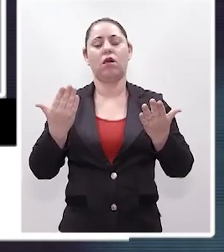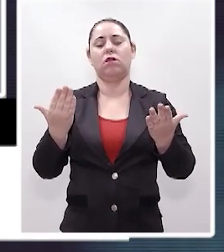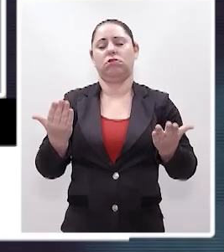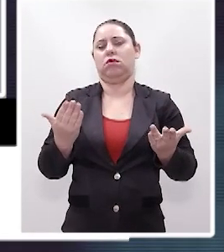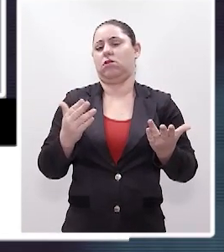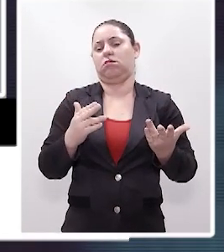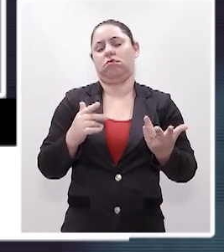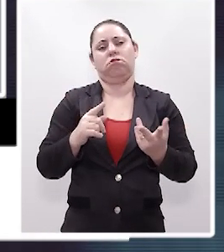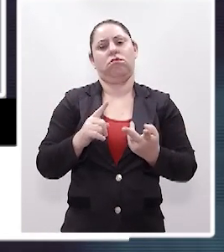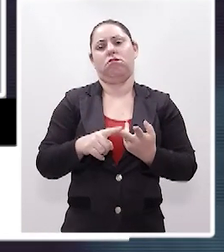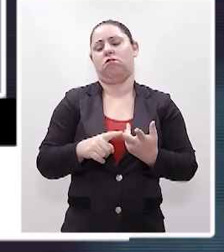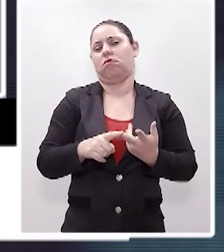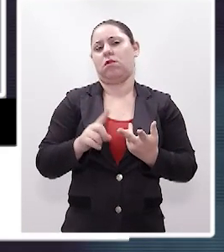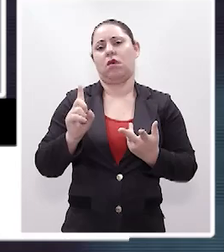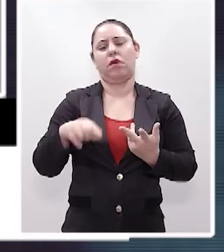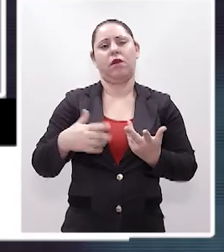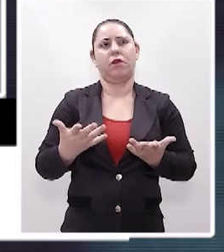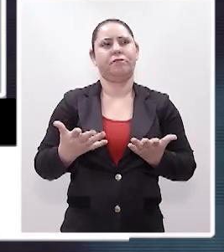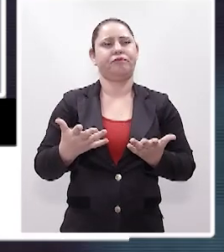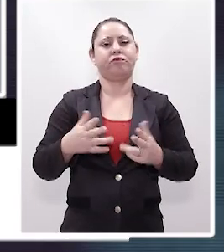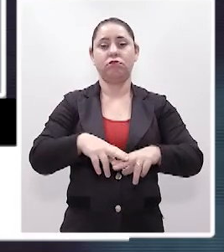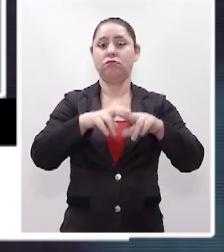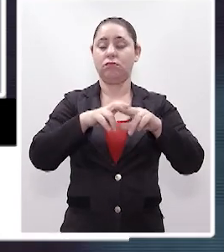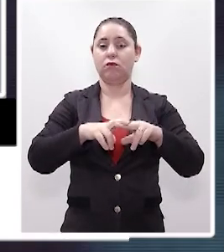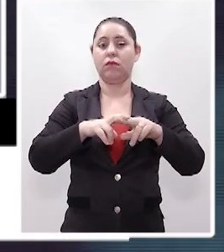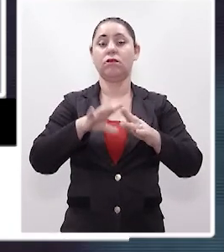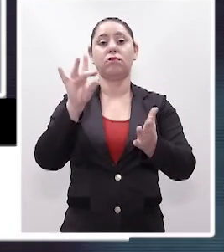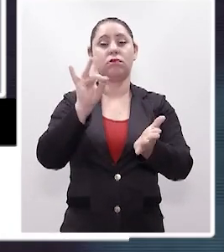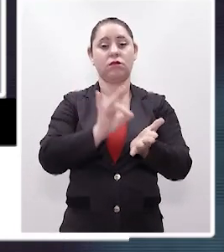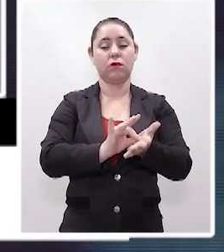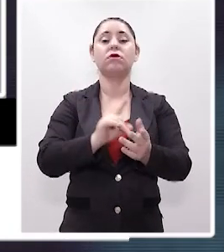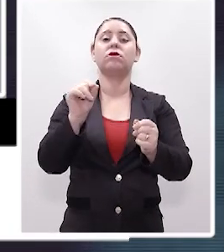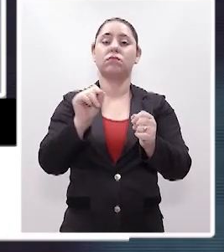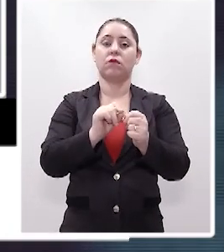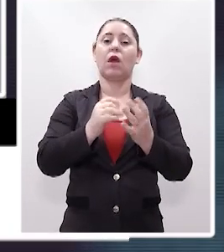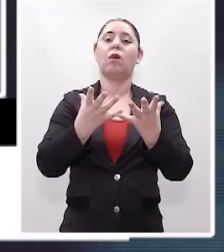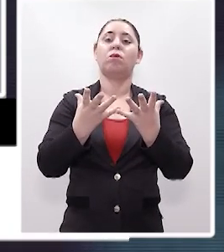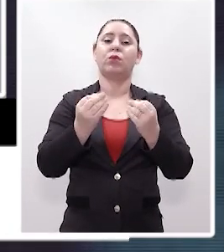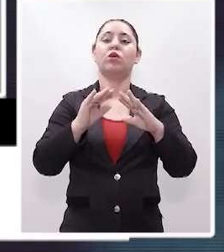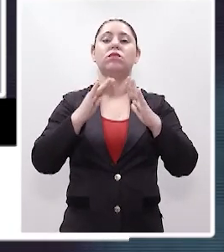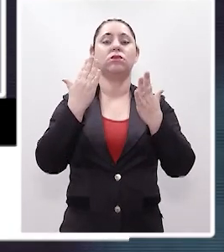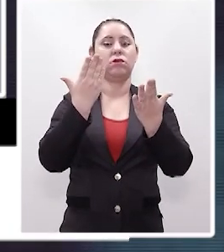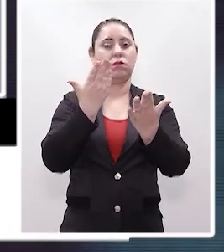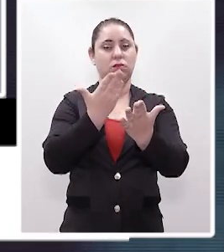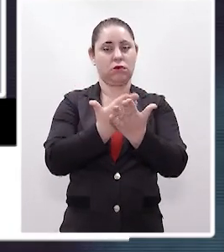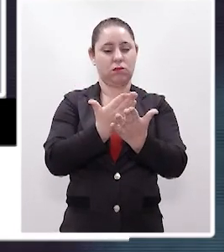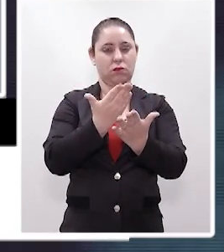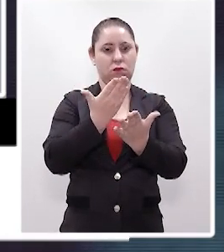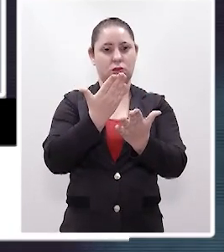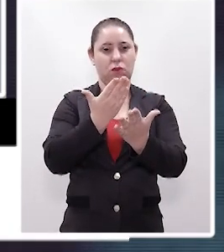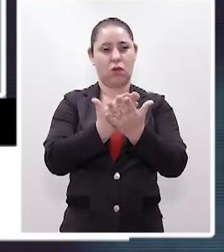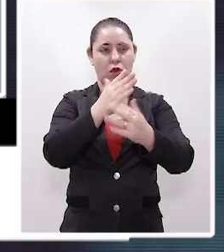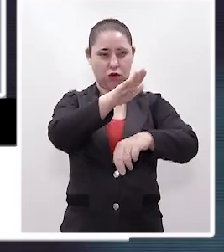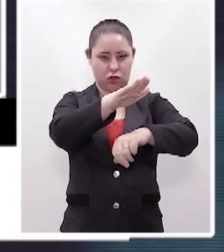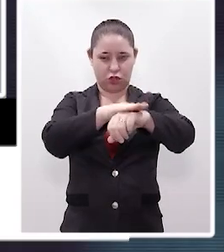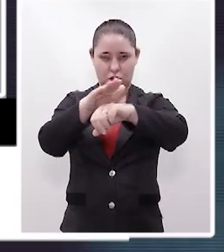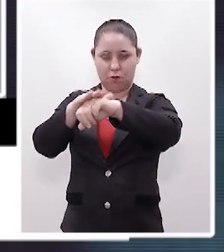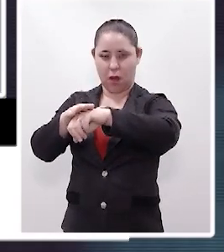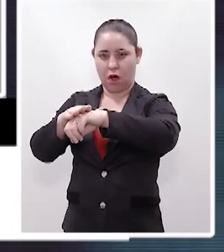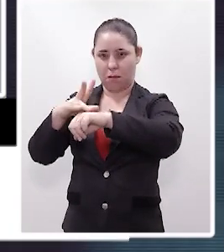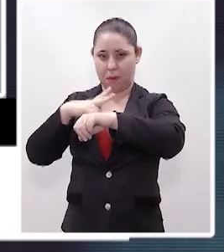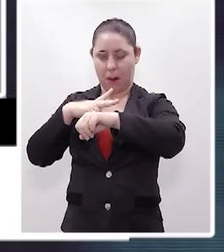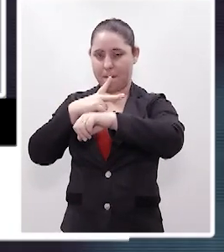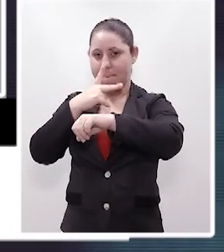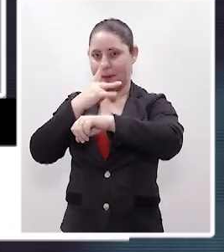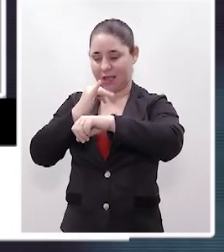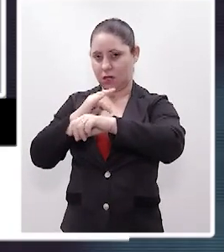né, com água. Então, e realmente isso foi feito. Muitas escolas chamaram, em